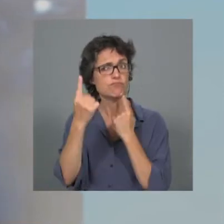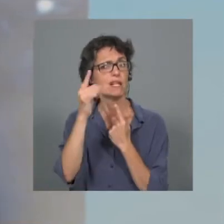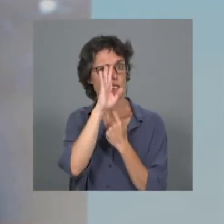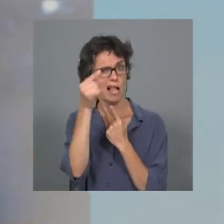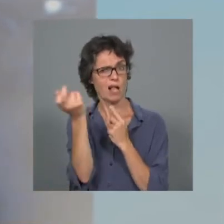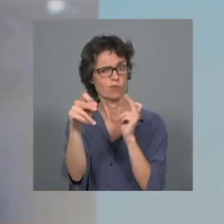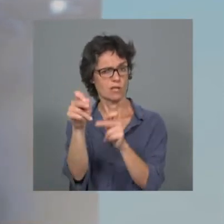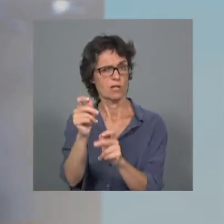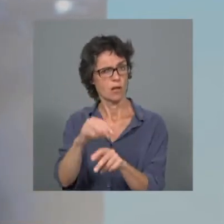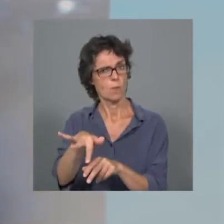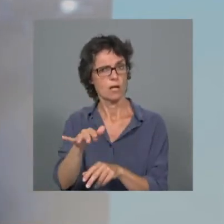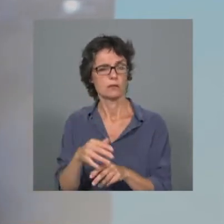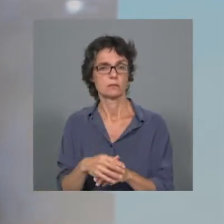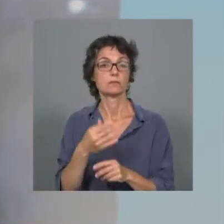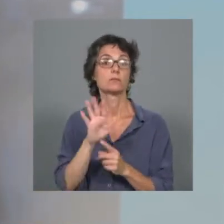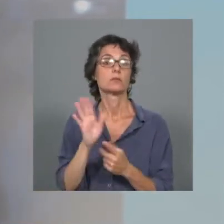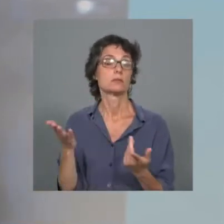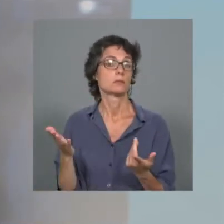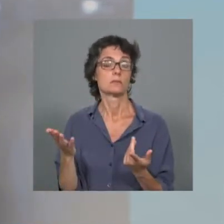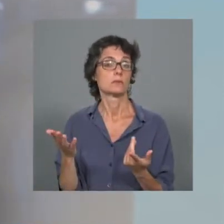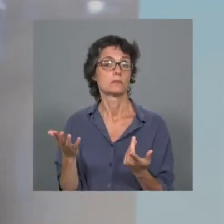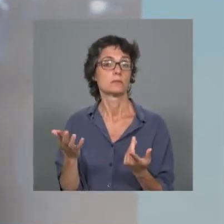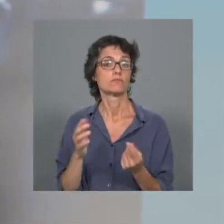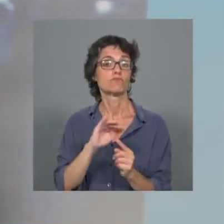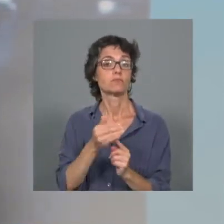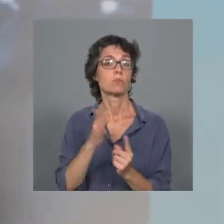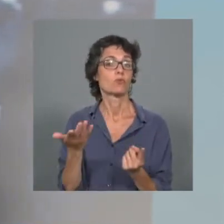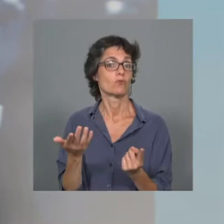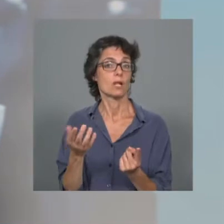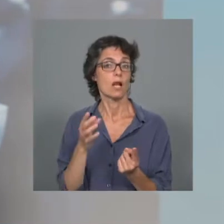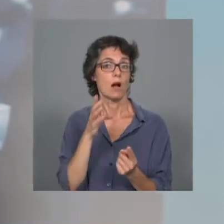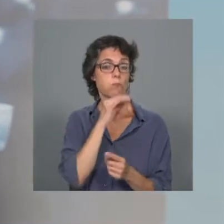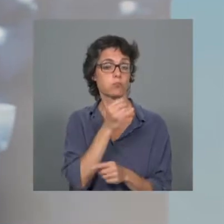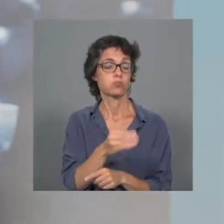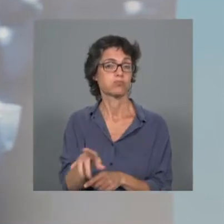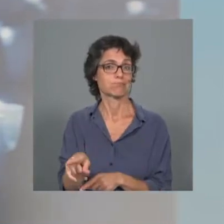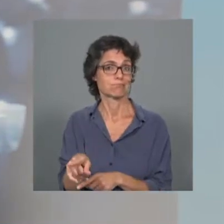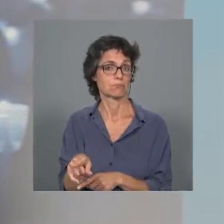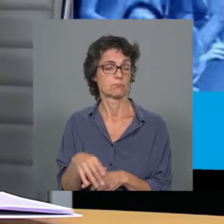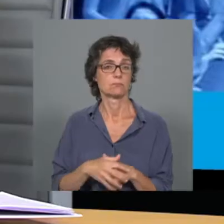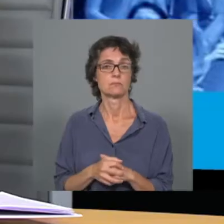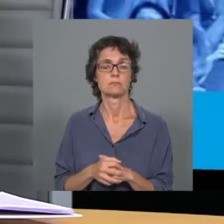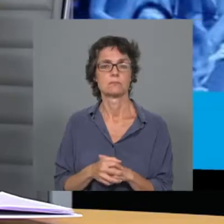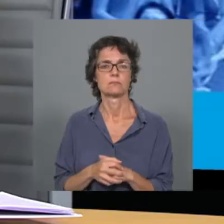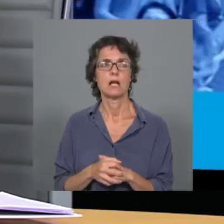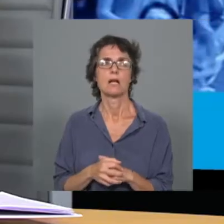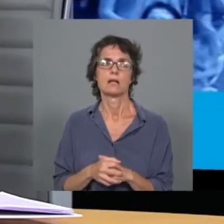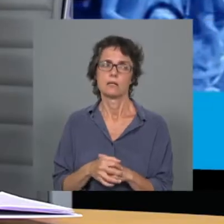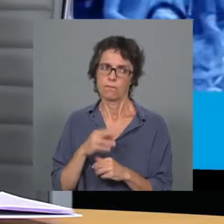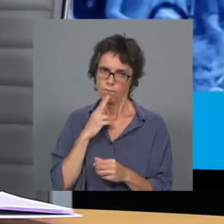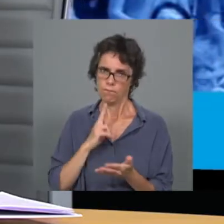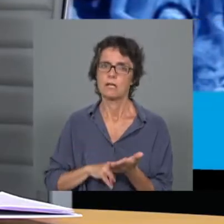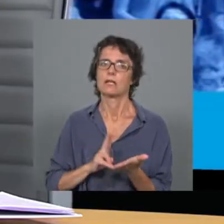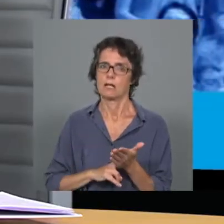por exemplo, os abusos sobre menores? É verdade, temos que ter a mesma